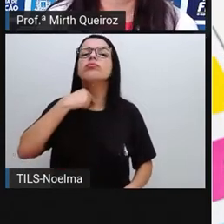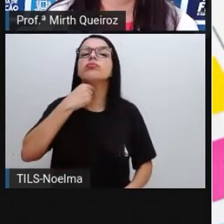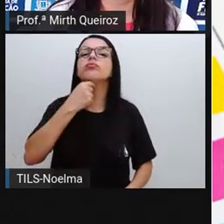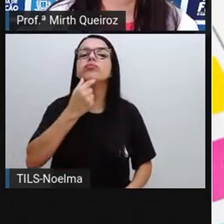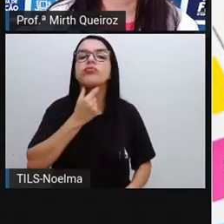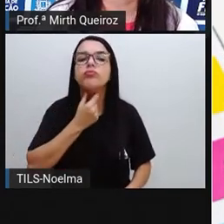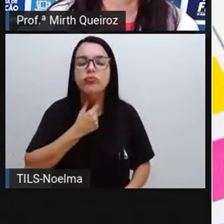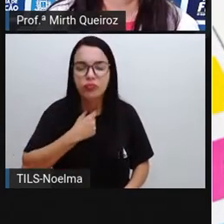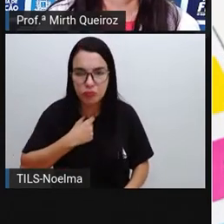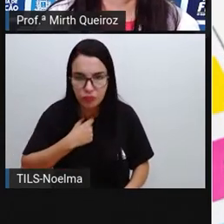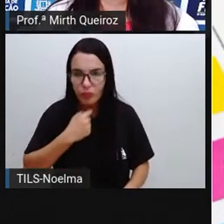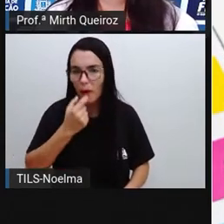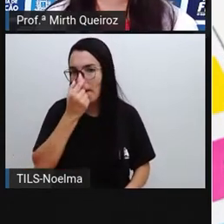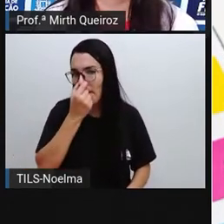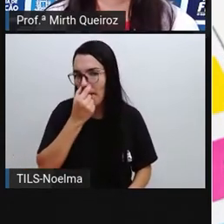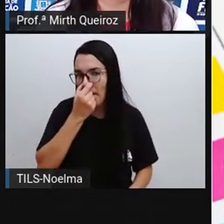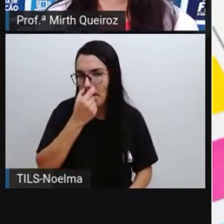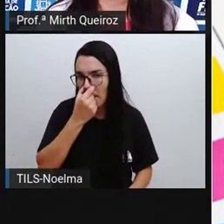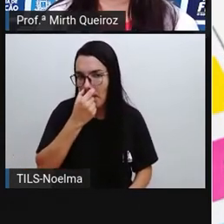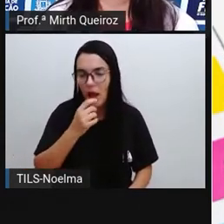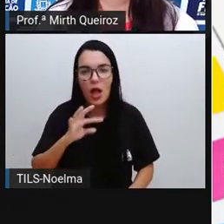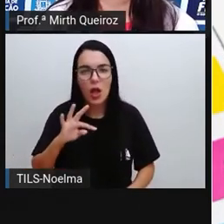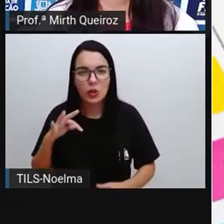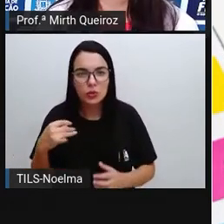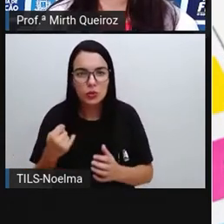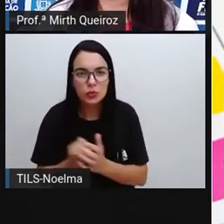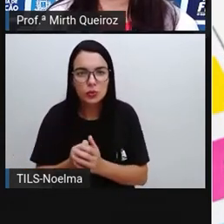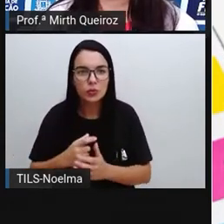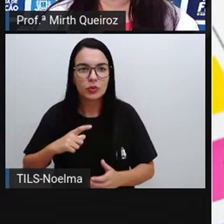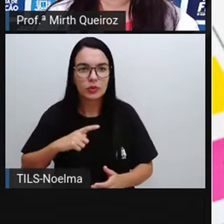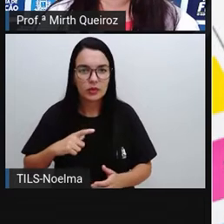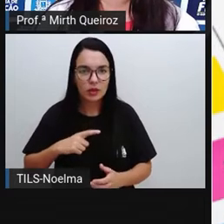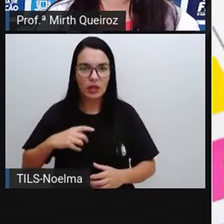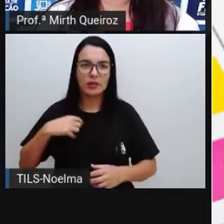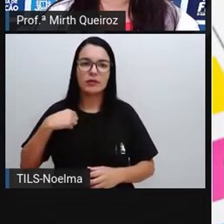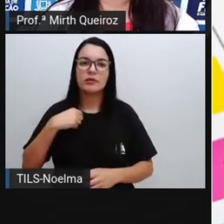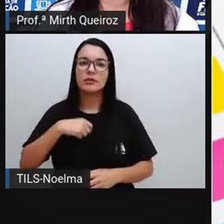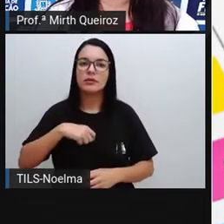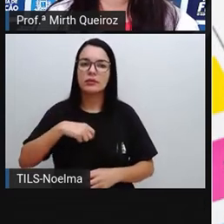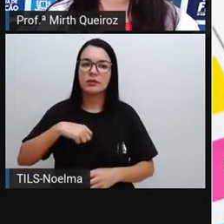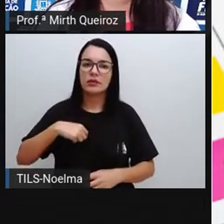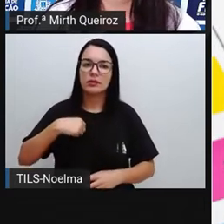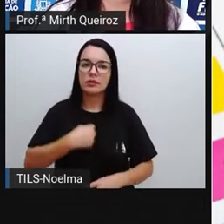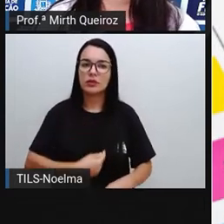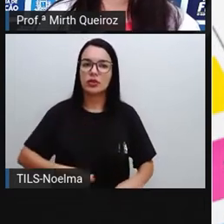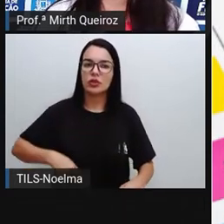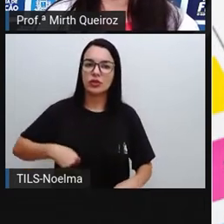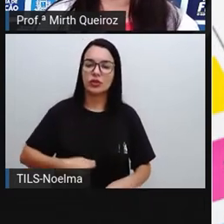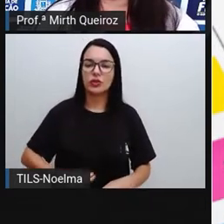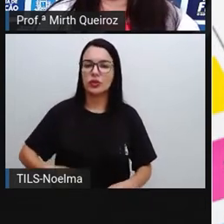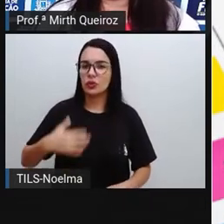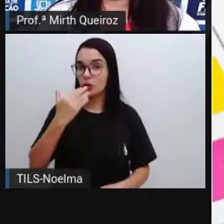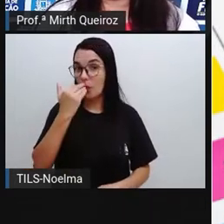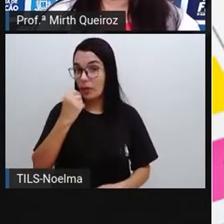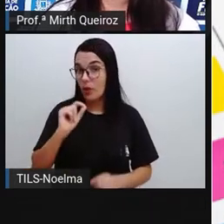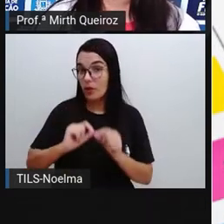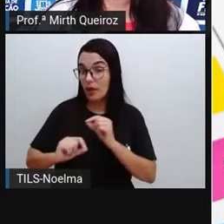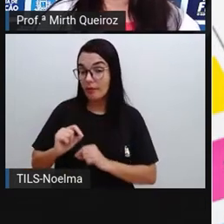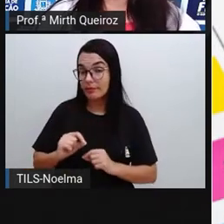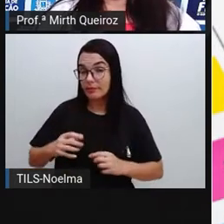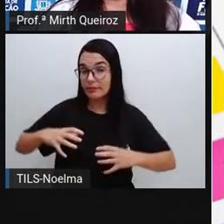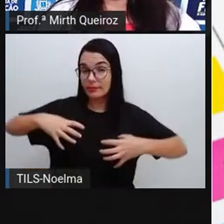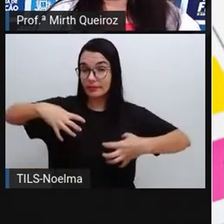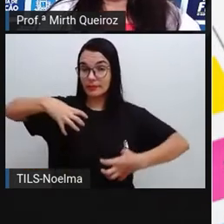intestino grosso, o ânus, tudo faz parte do nosso sistema digestório. Eu estou falando sobre os órgãos. Isso